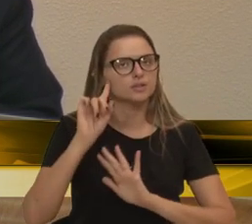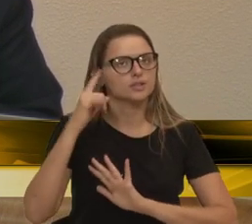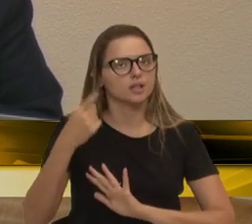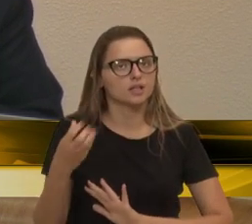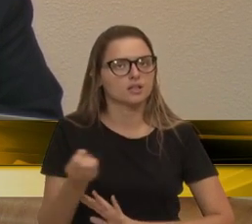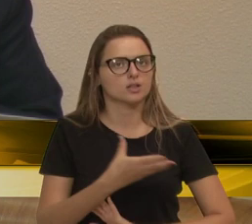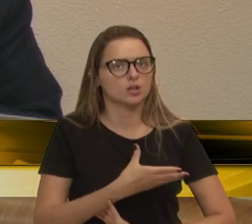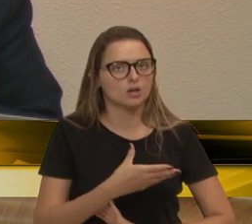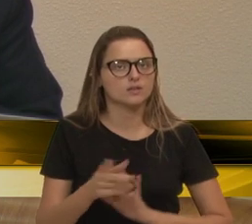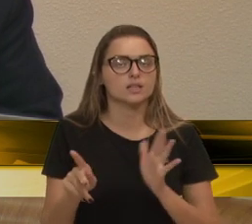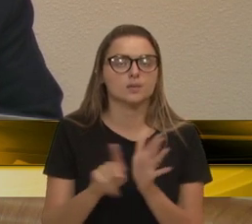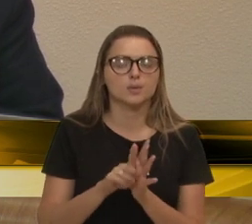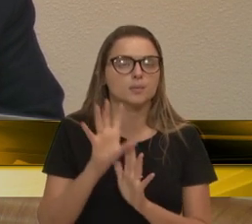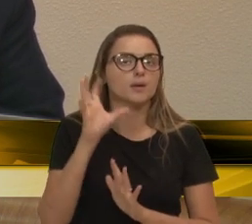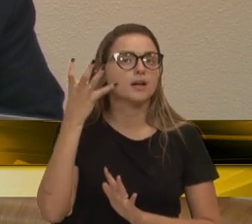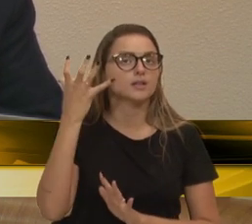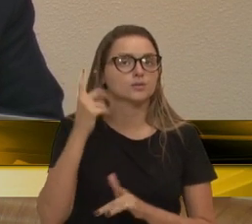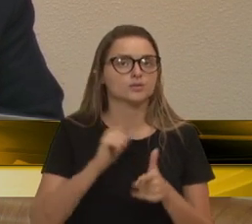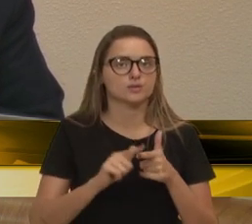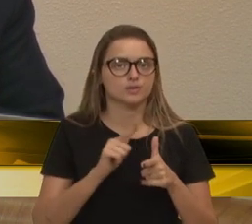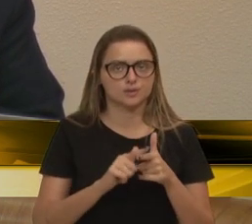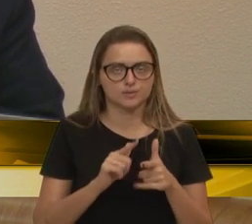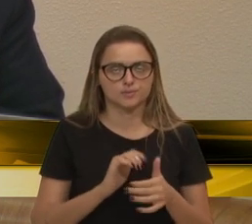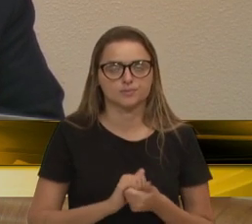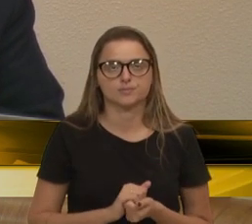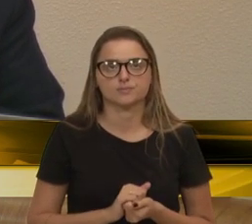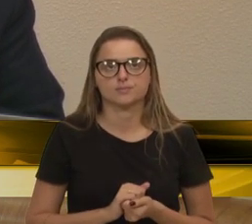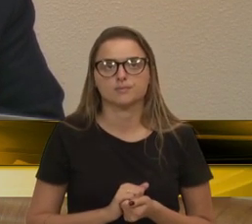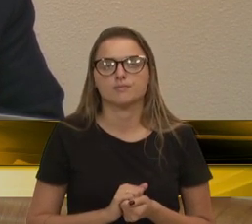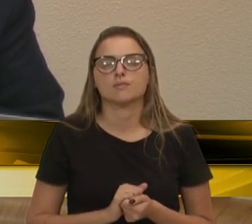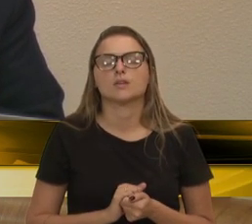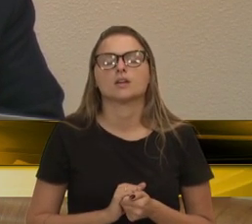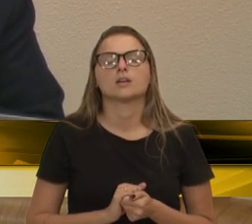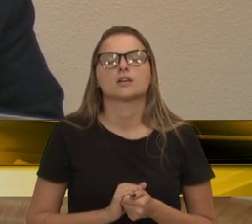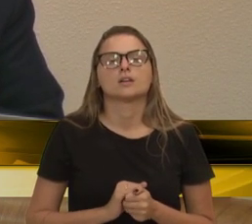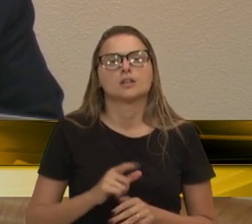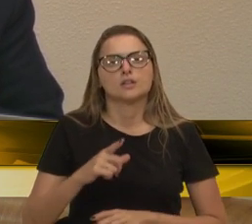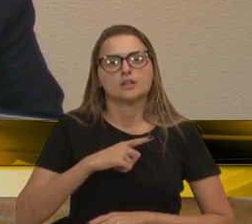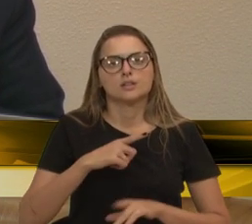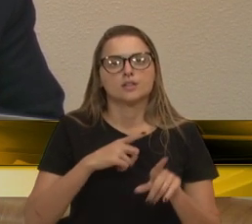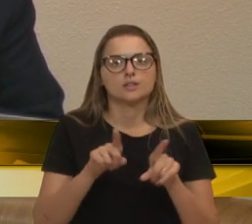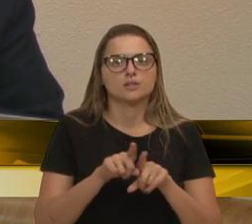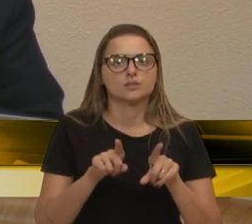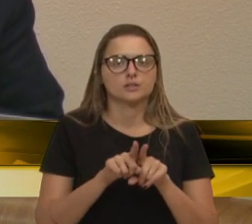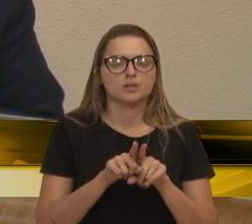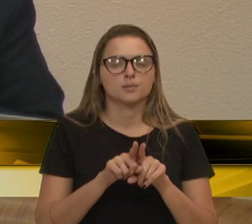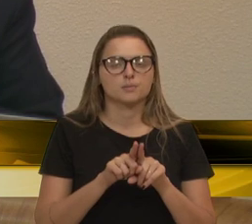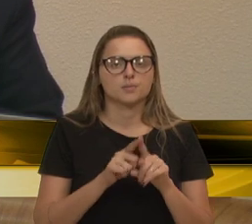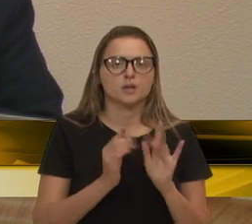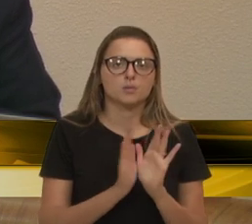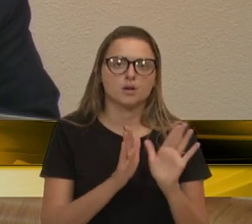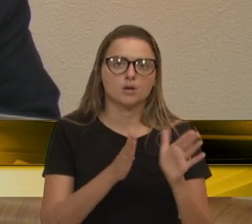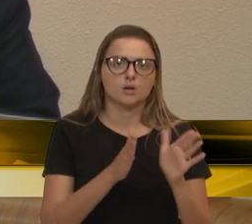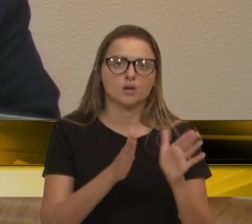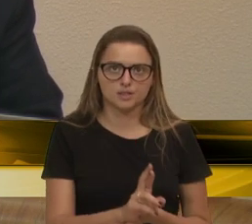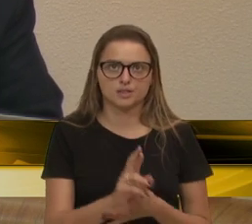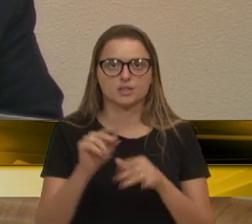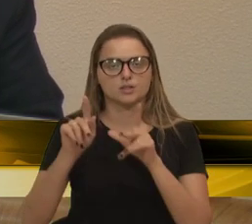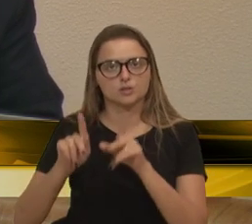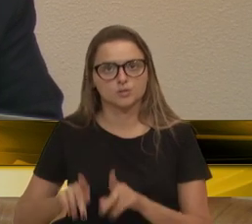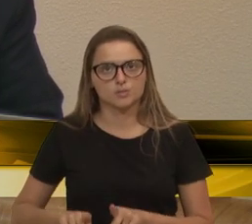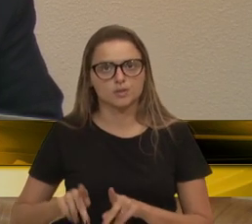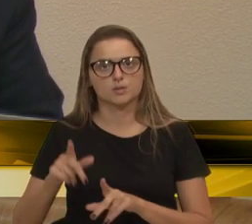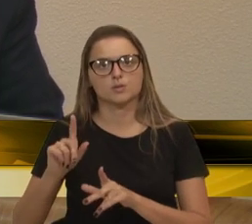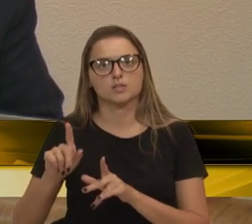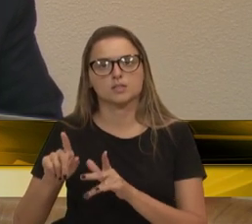à sua solução a contento, possibilitando-se a oitiva de representantes legais dos credores,